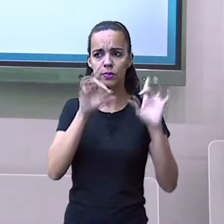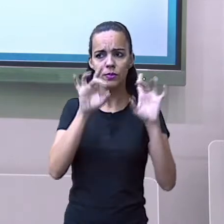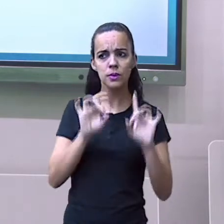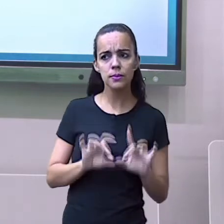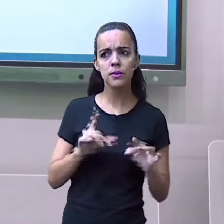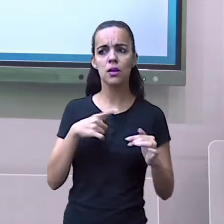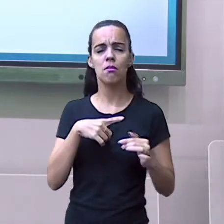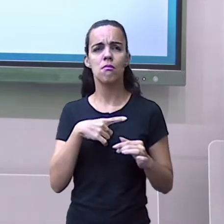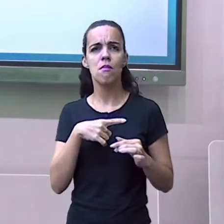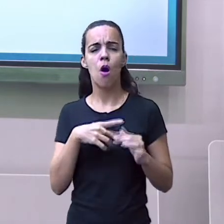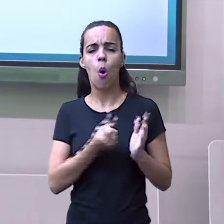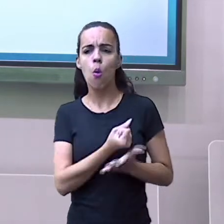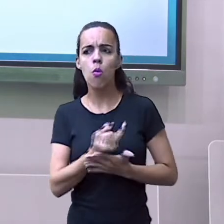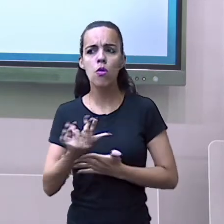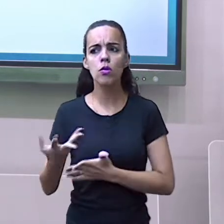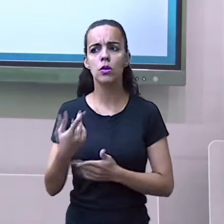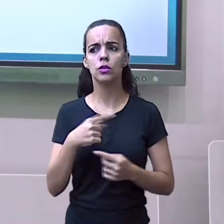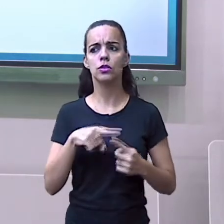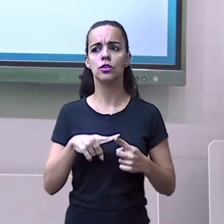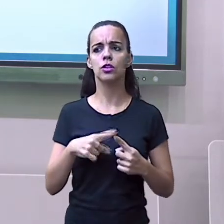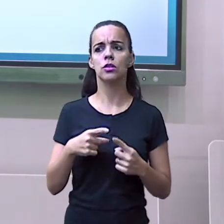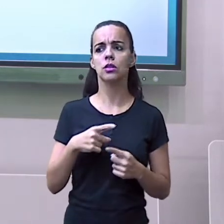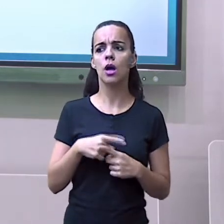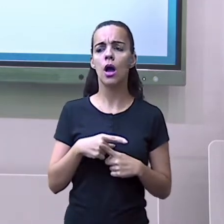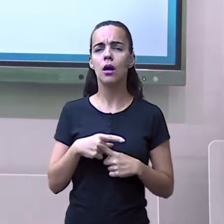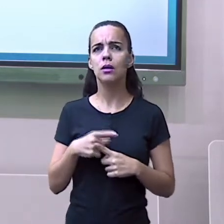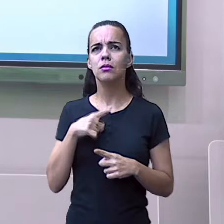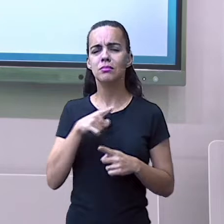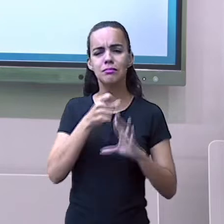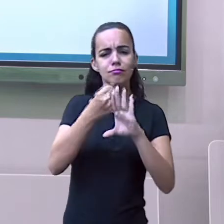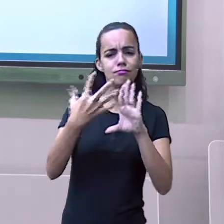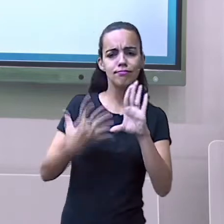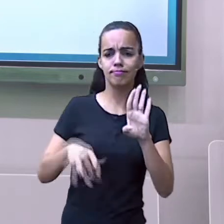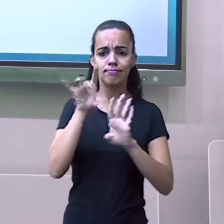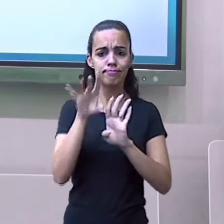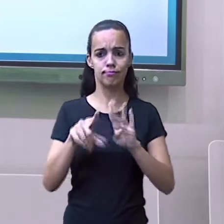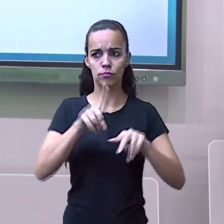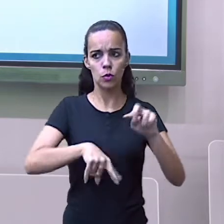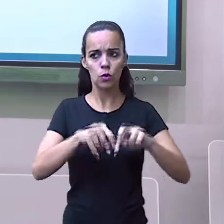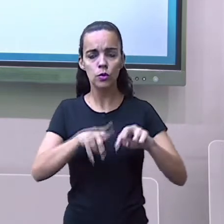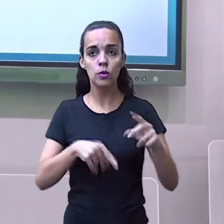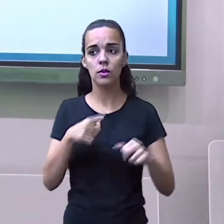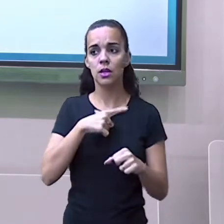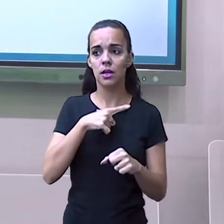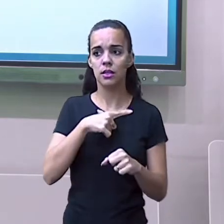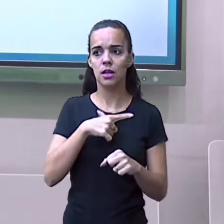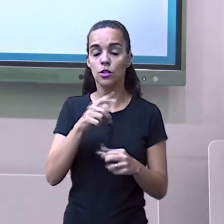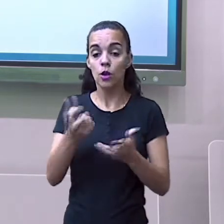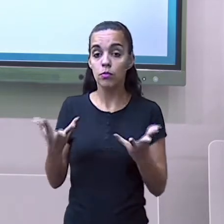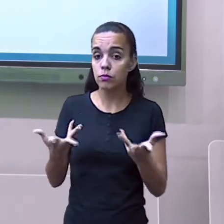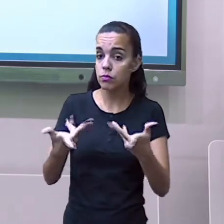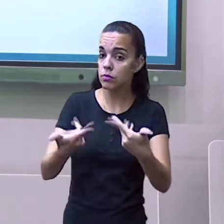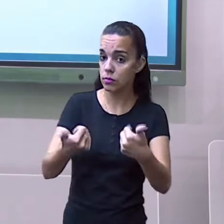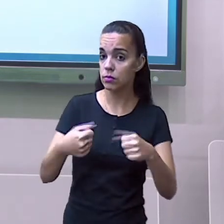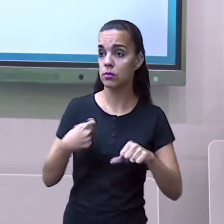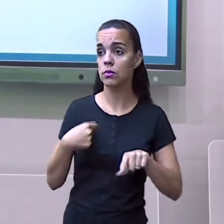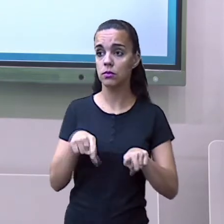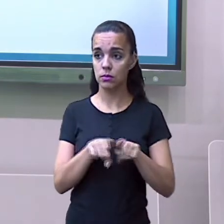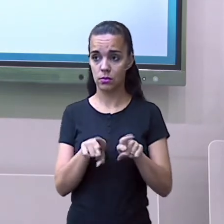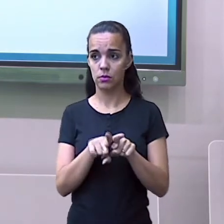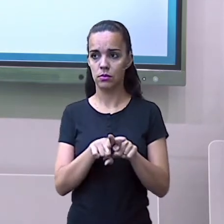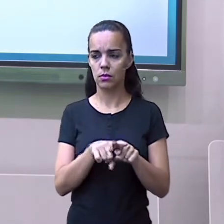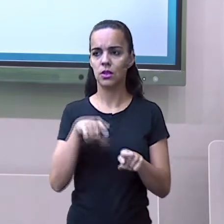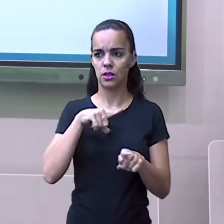de quantidade, as características, a composição, a qualidade, os